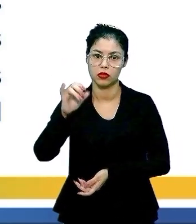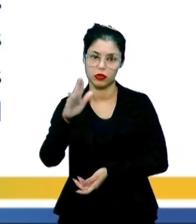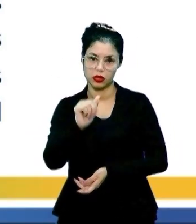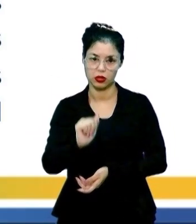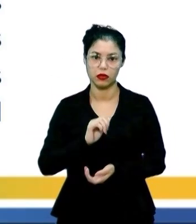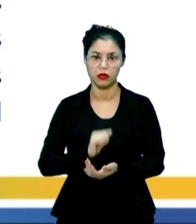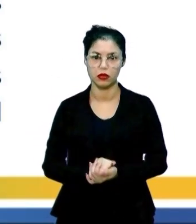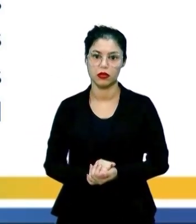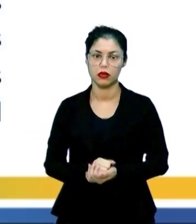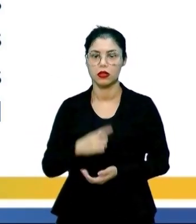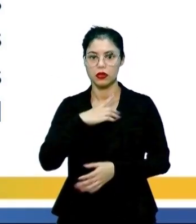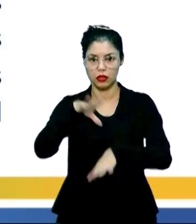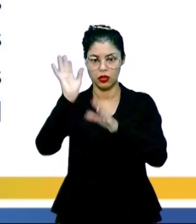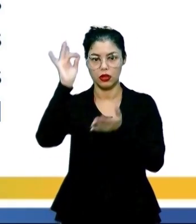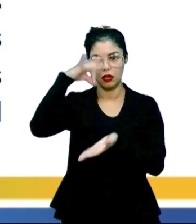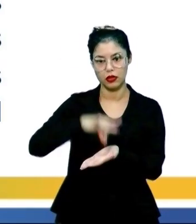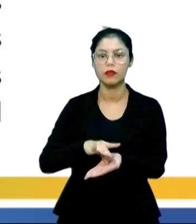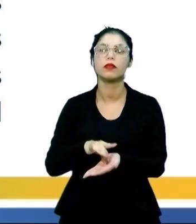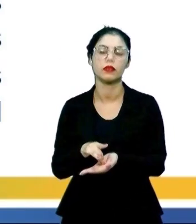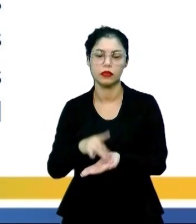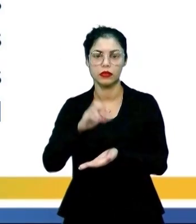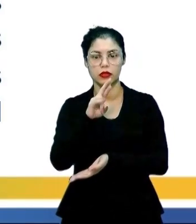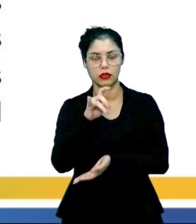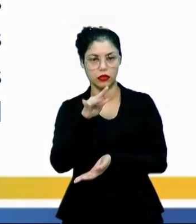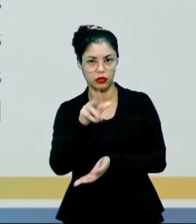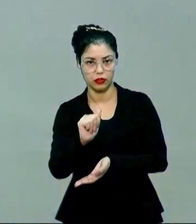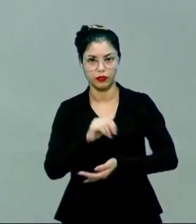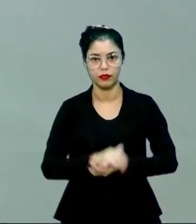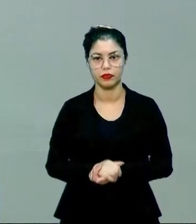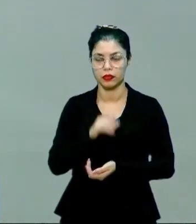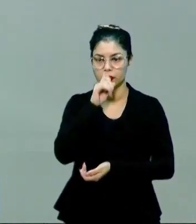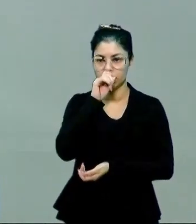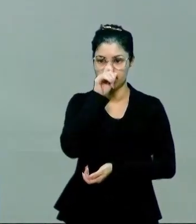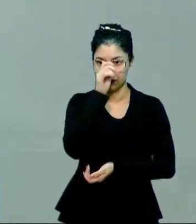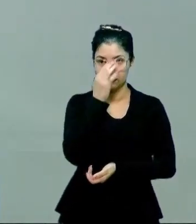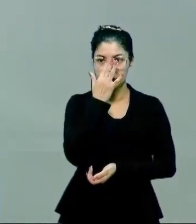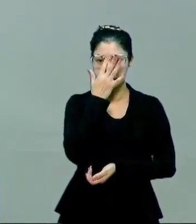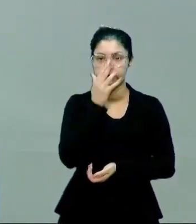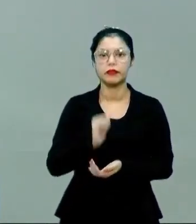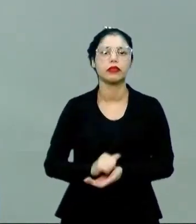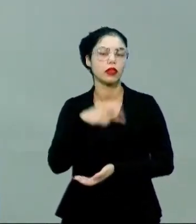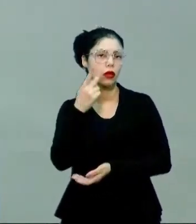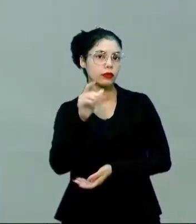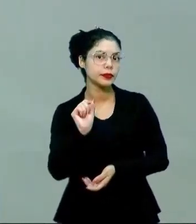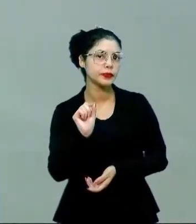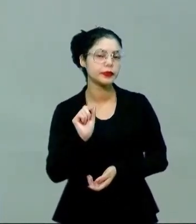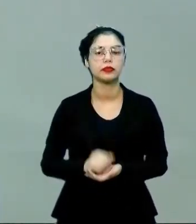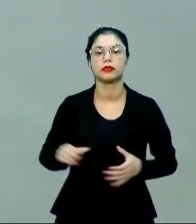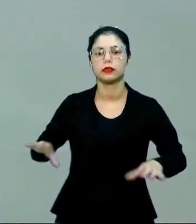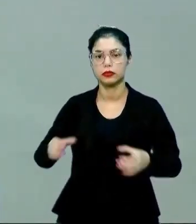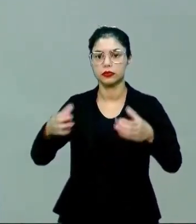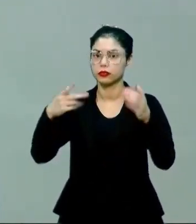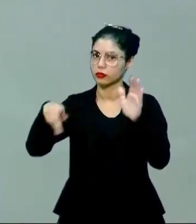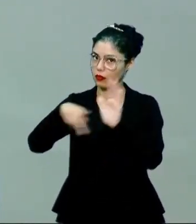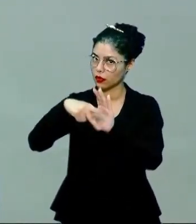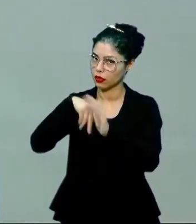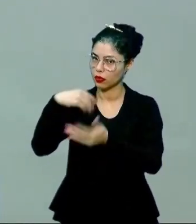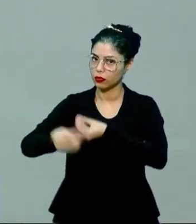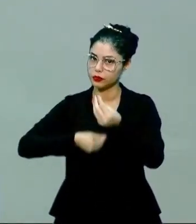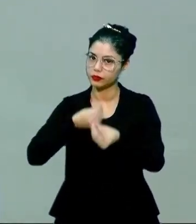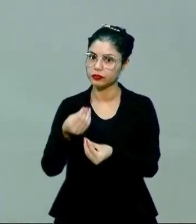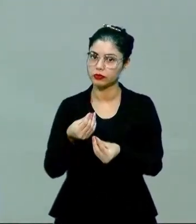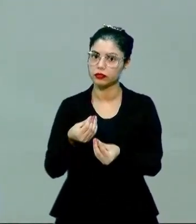caráter monumental e mesclam realismo e caricatura. Então foi justamente isso que eu falei, as esculturas dele, tanto